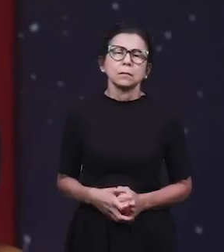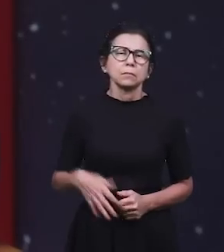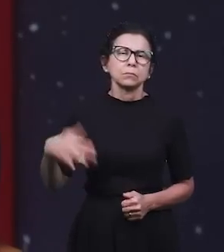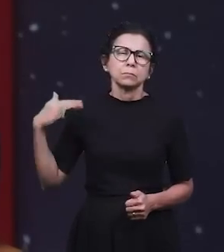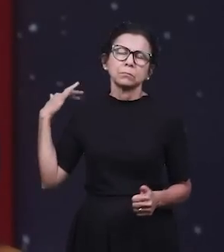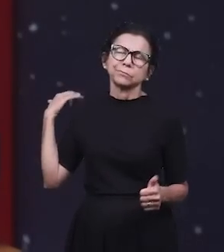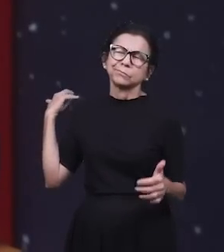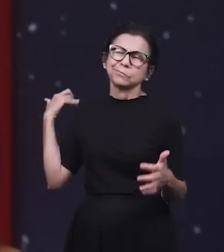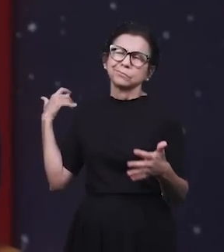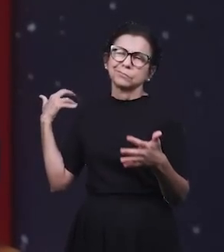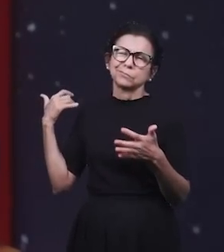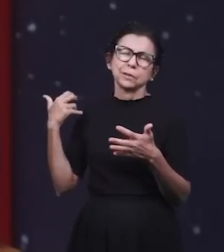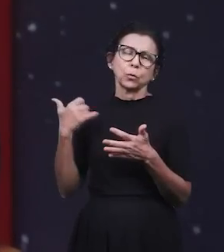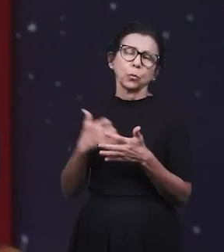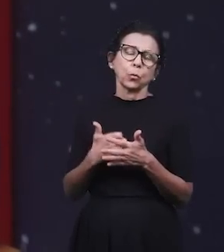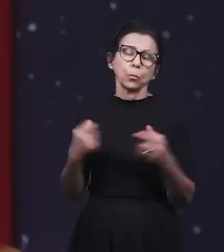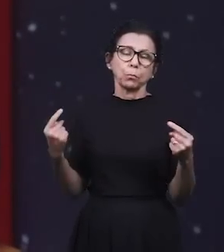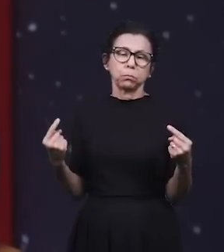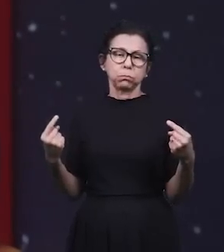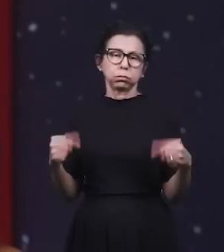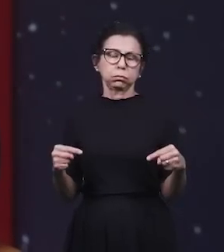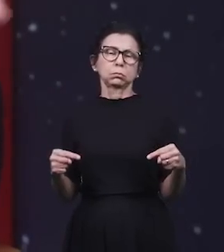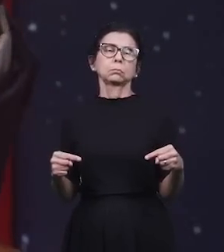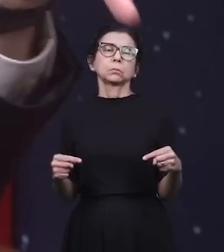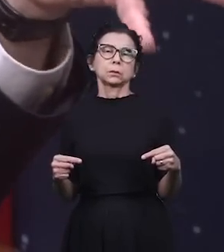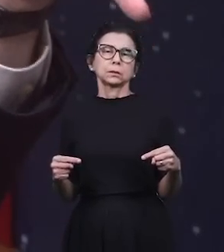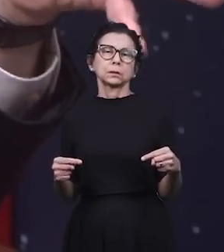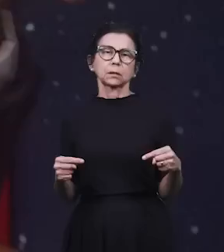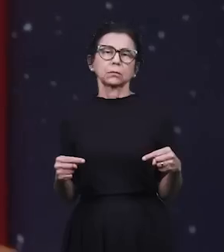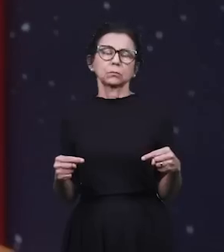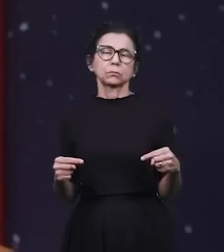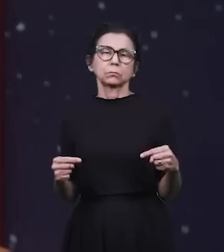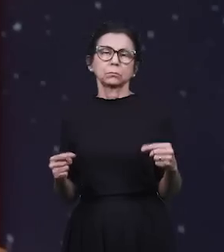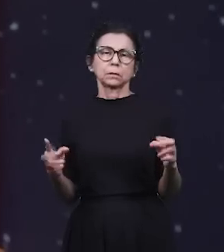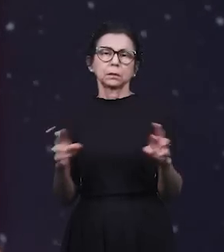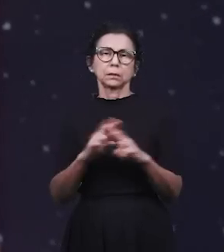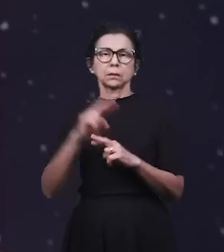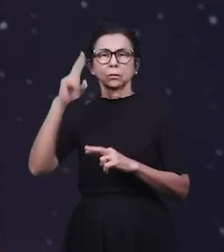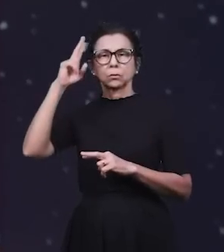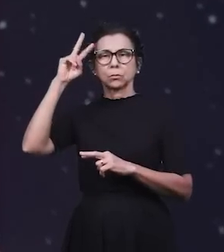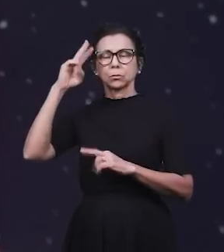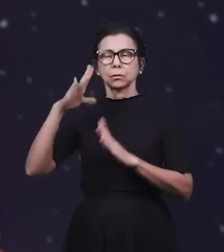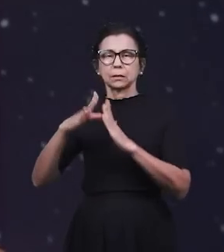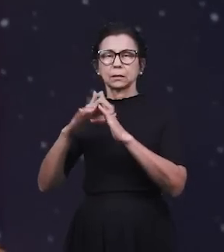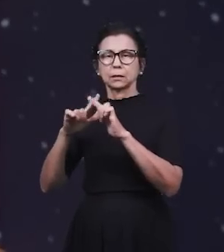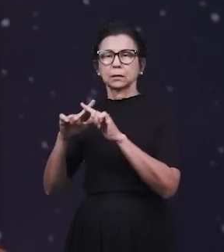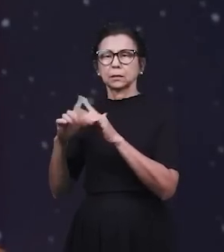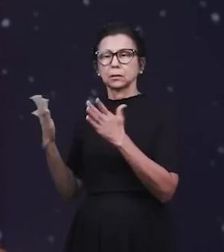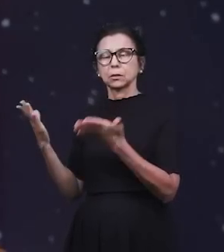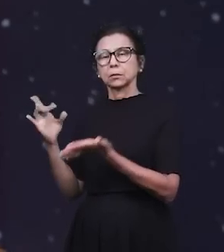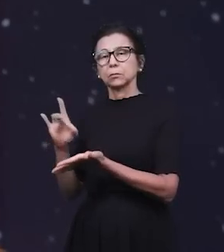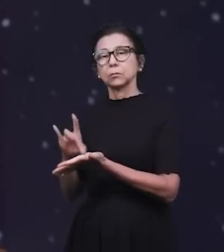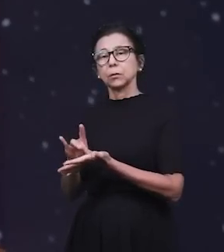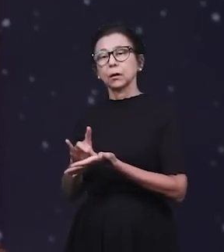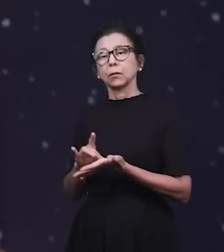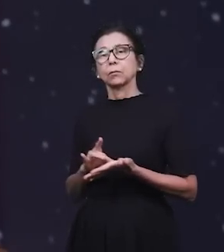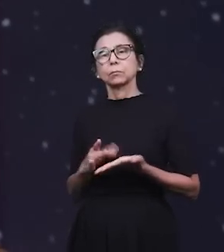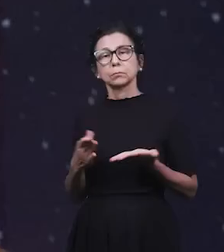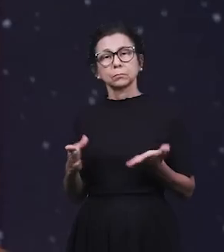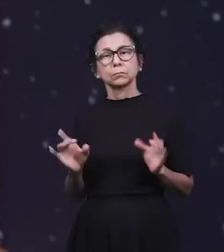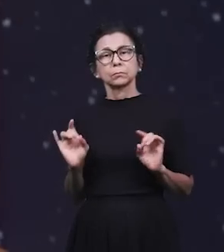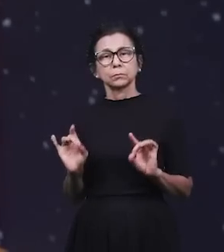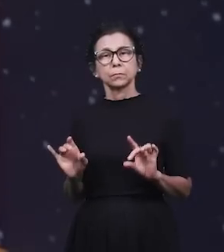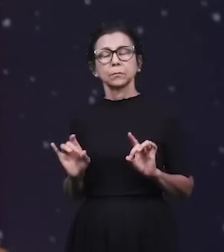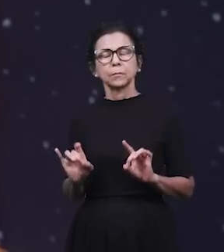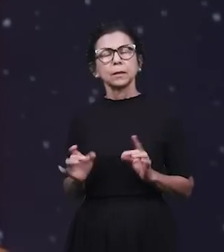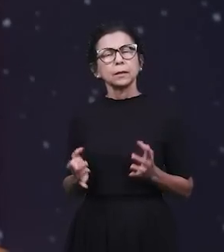marcou a história da igreja, inclusive nos nossos dias. Tem um episódio